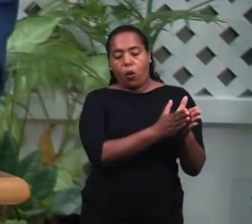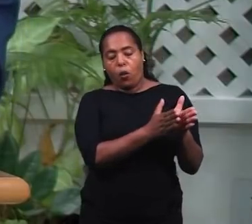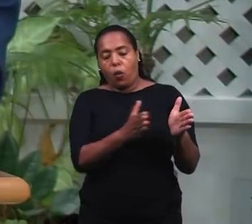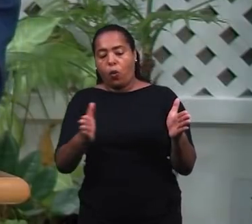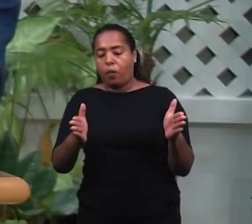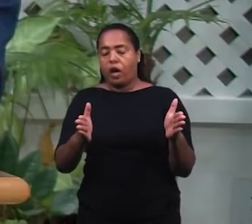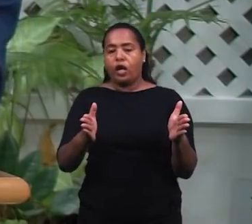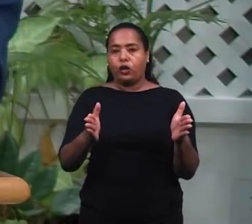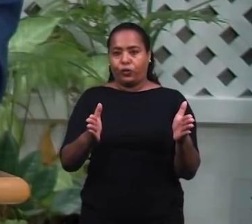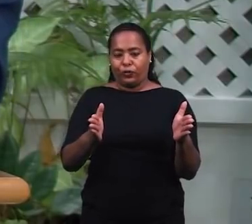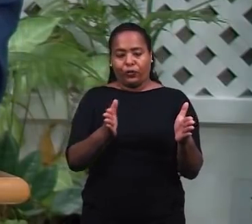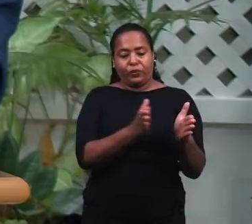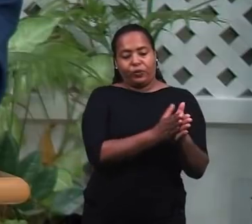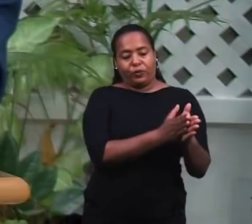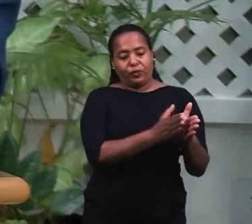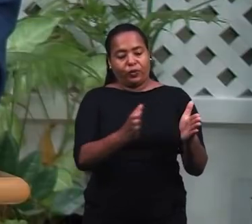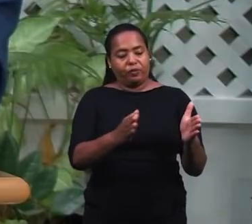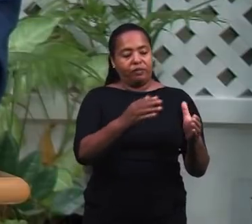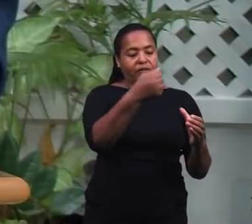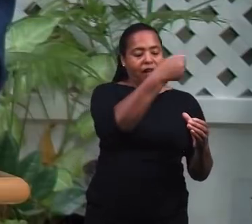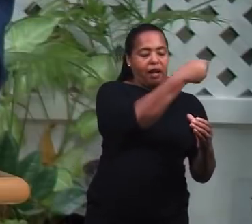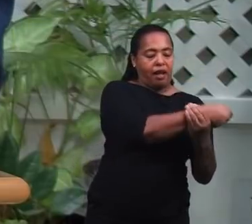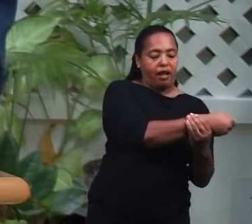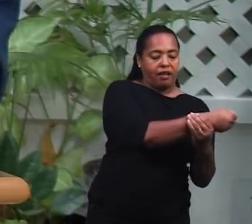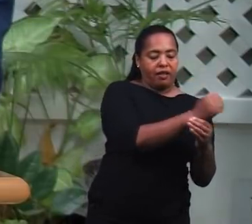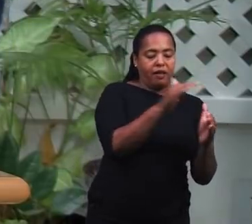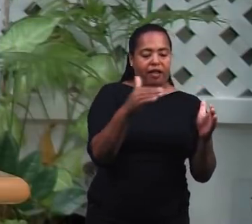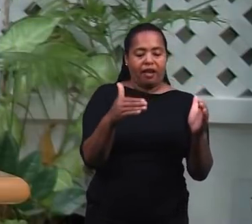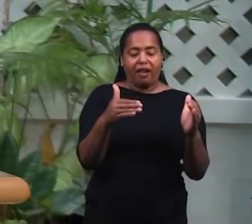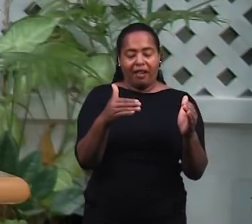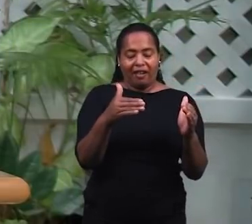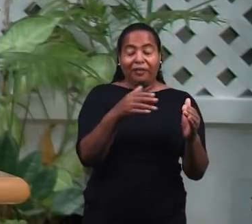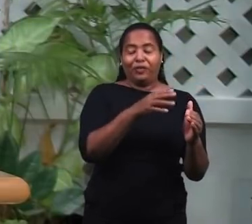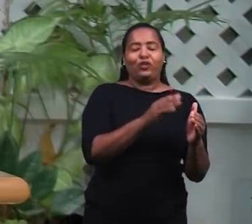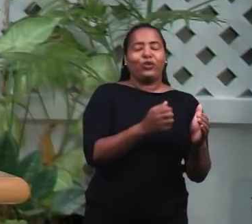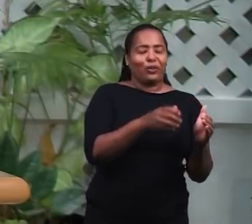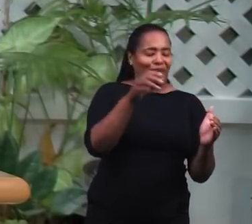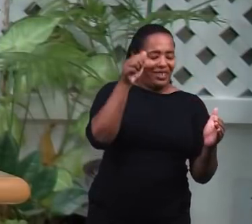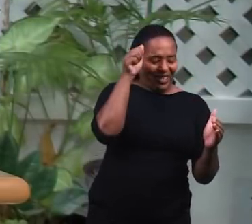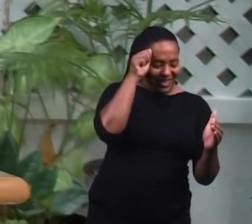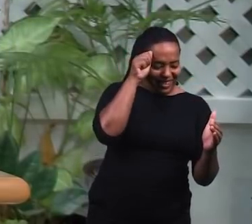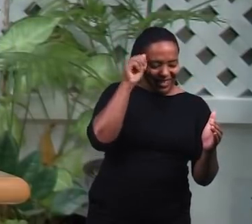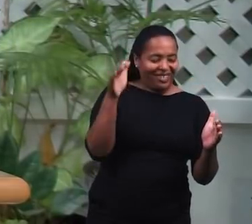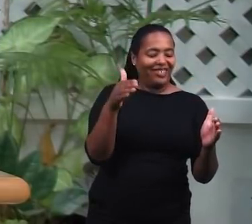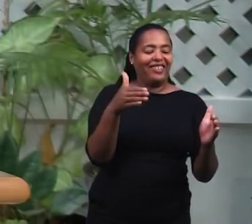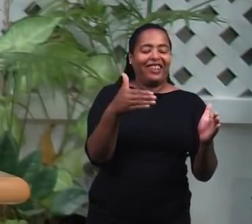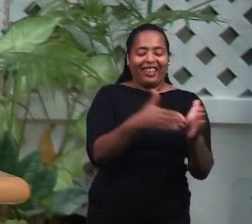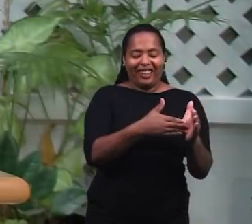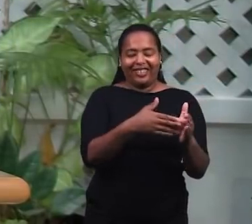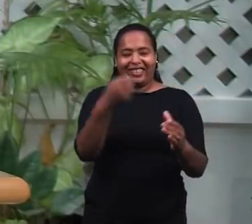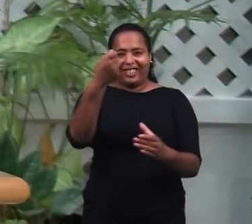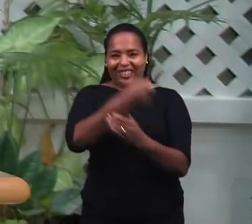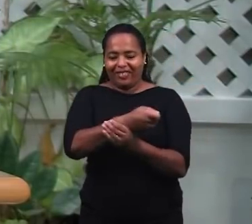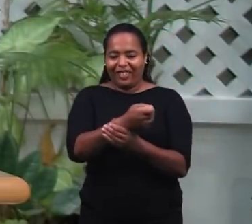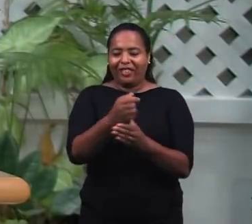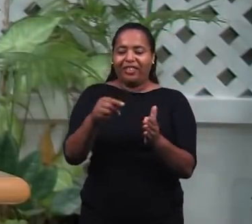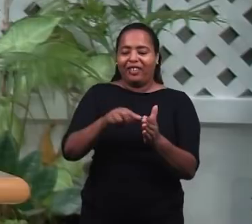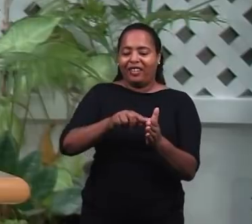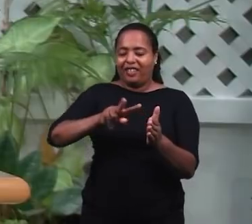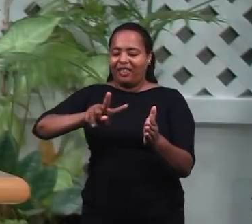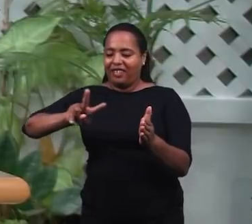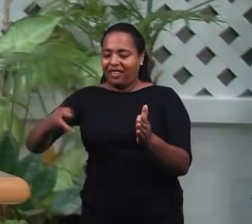anos, de Adão a Abraão. A segunda dispensação, mais 2000